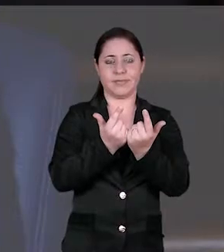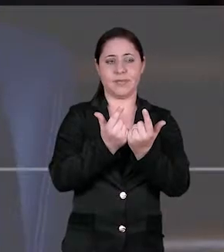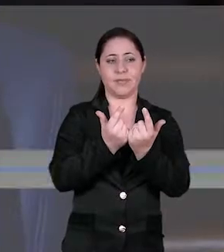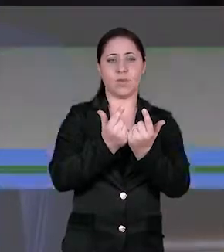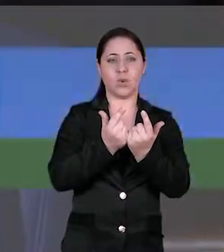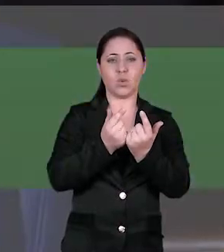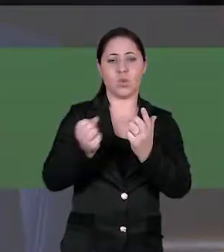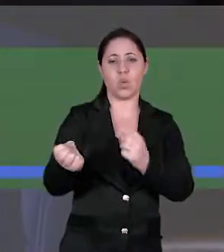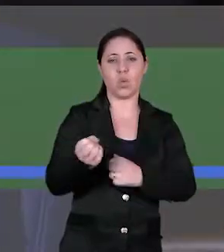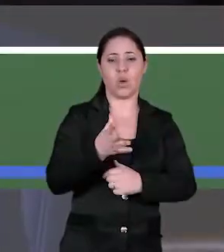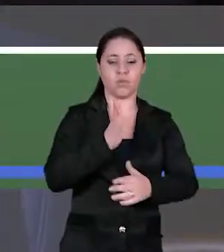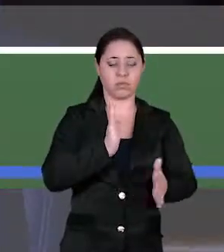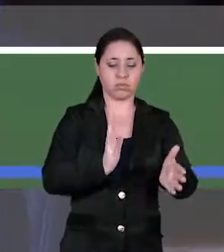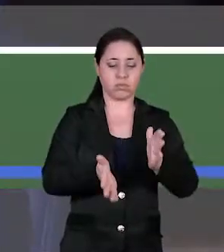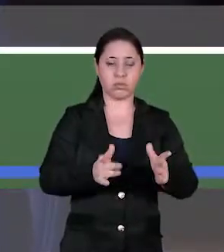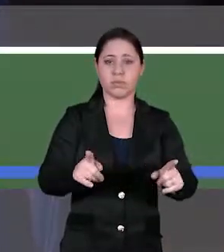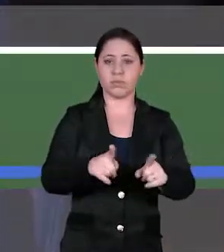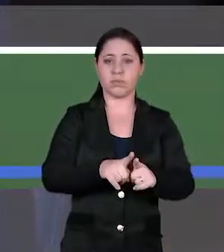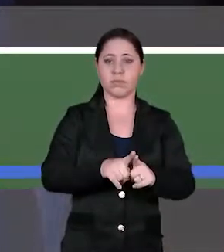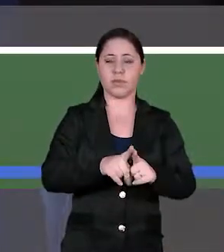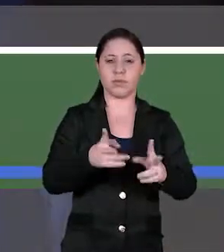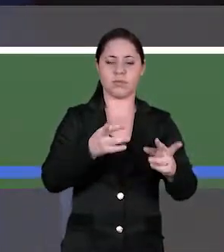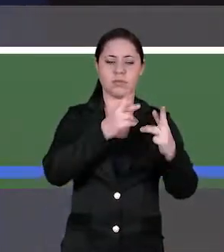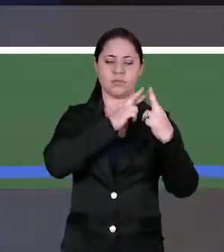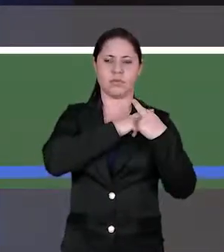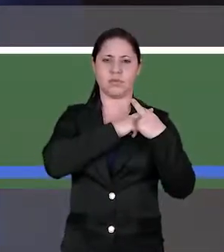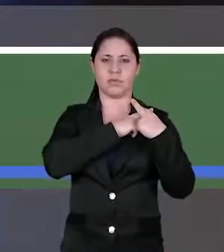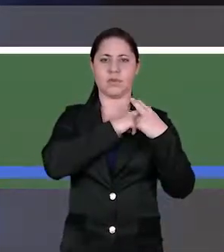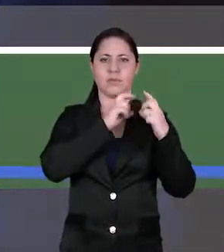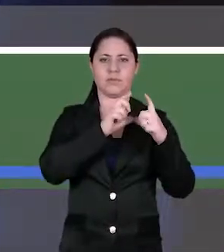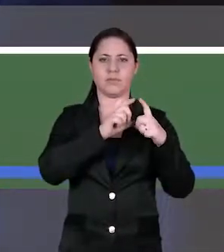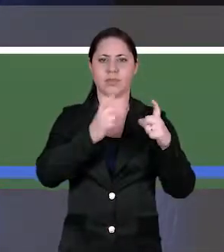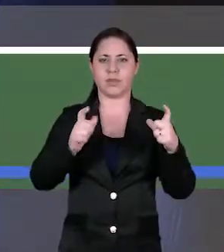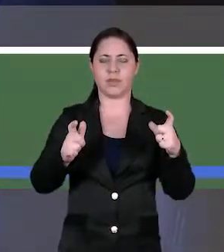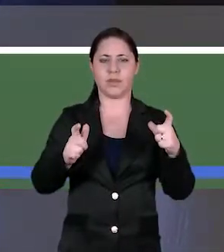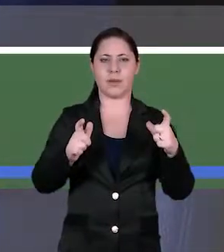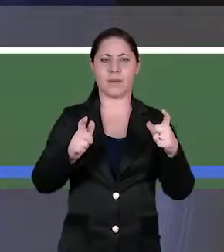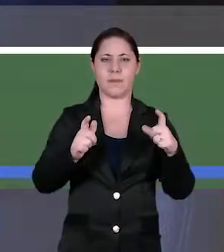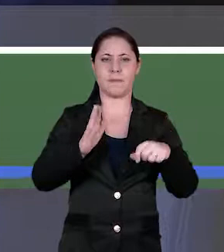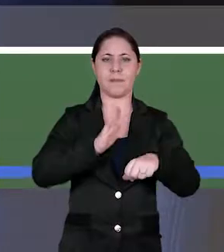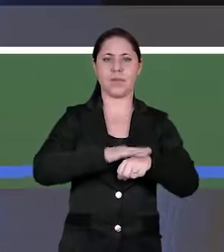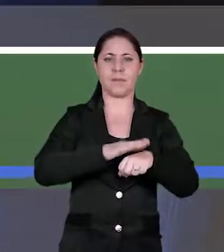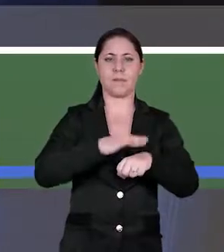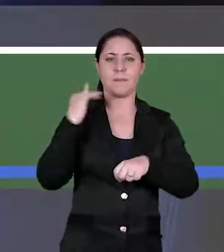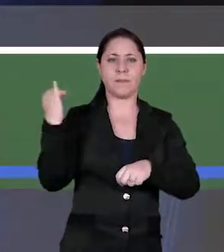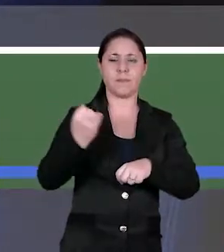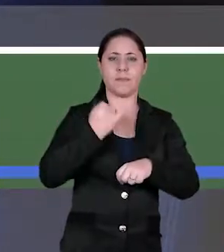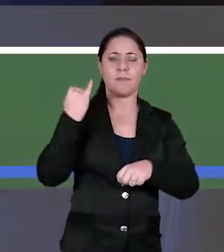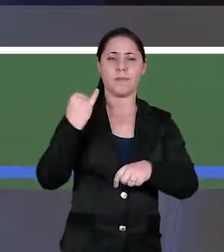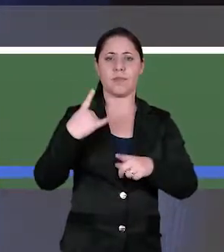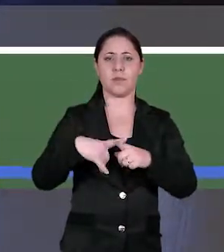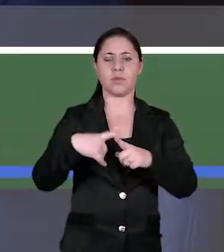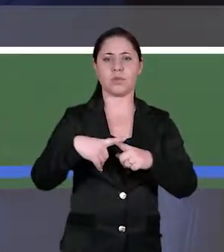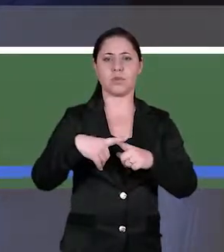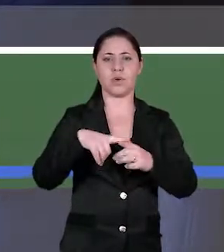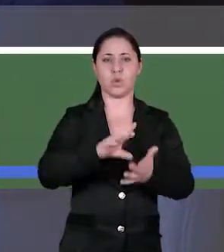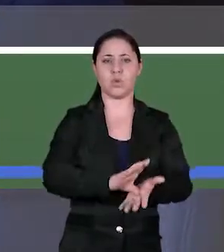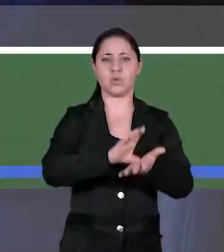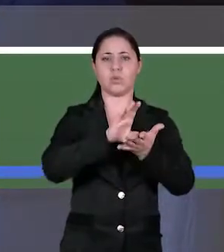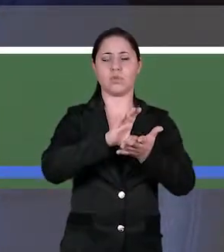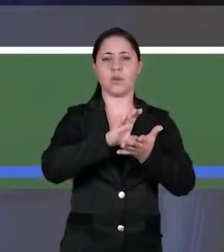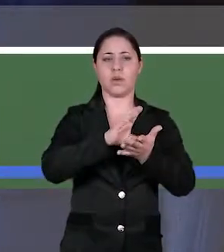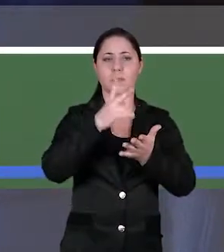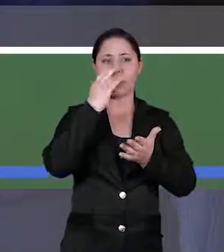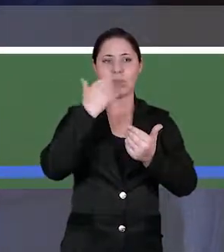Assembleia Legislativa, nessa nova legislatura, e é uma grande responsabilidade, muito embora ela é a principal comissão, porque ela é a comissão